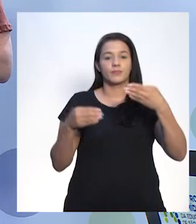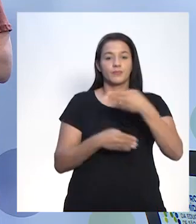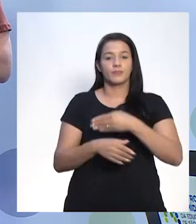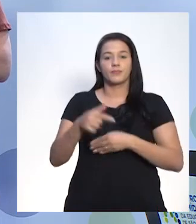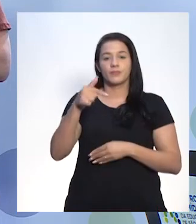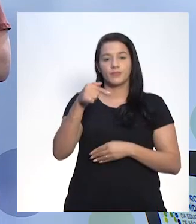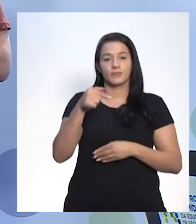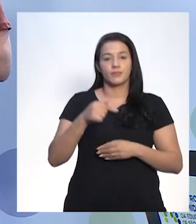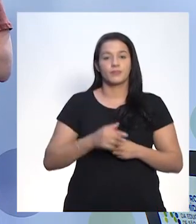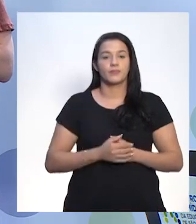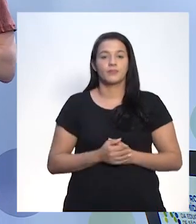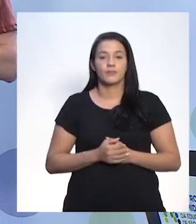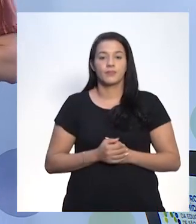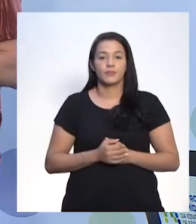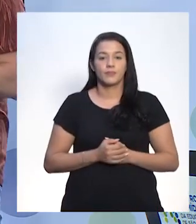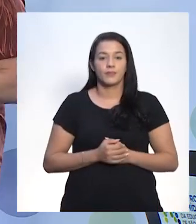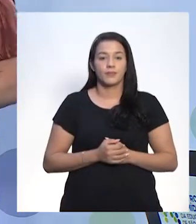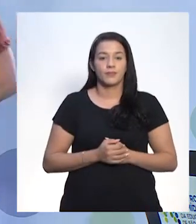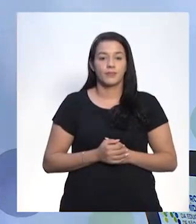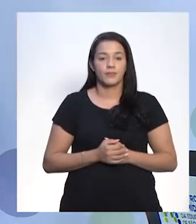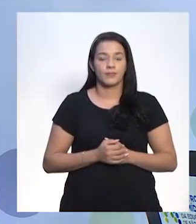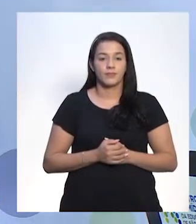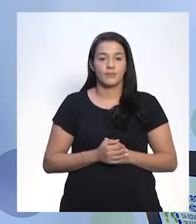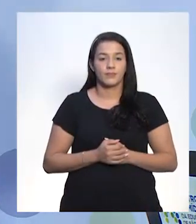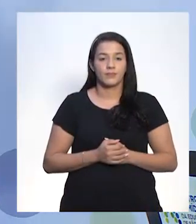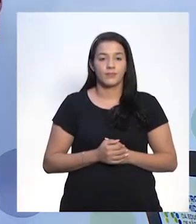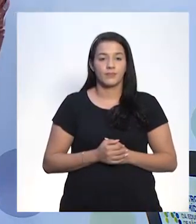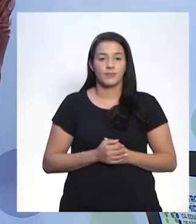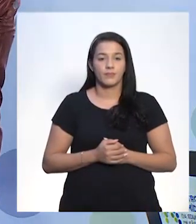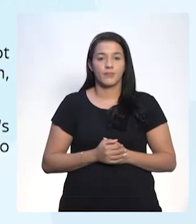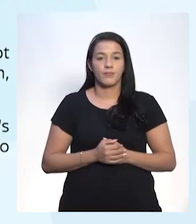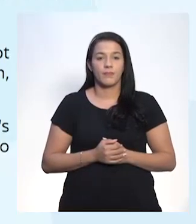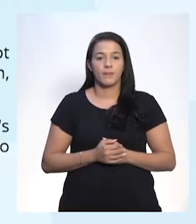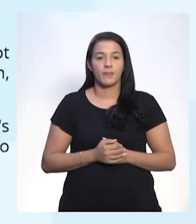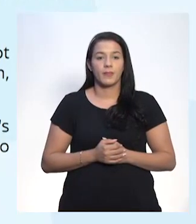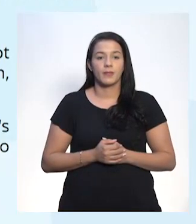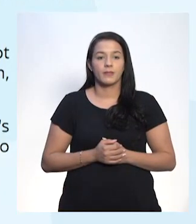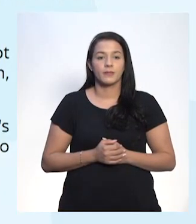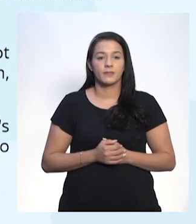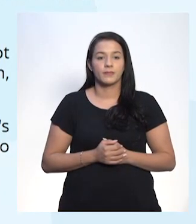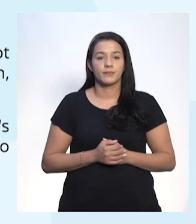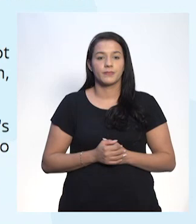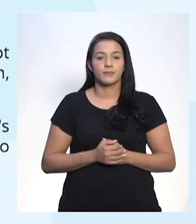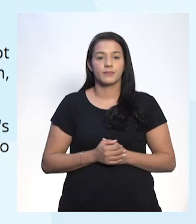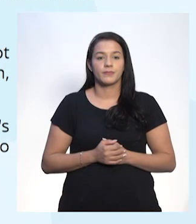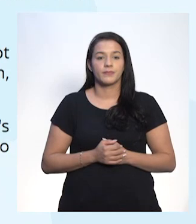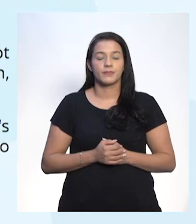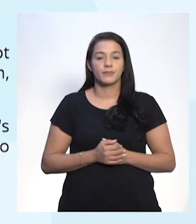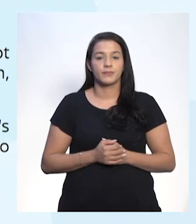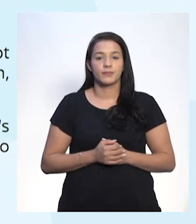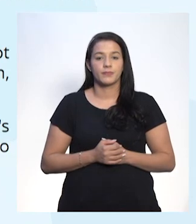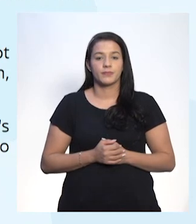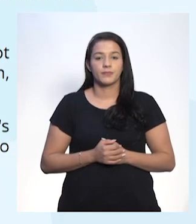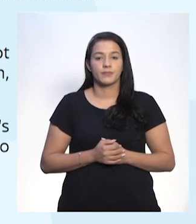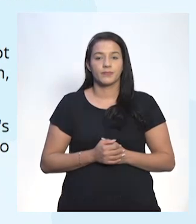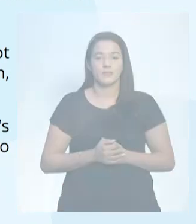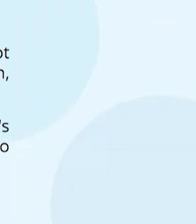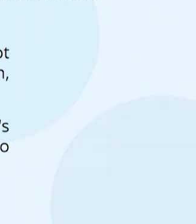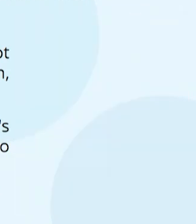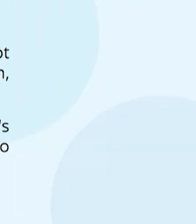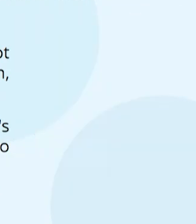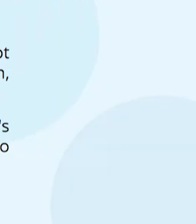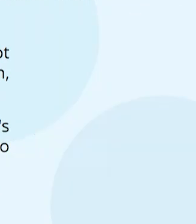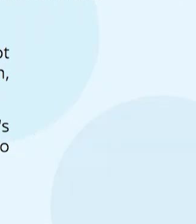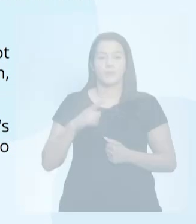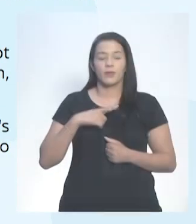acho, 7. né? 7, vamos lá. 7. Isso, vamos lá. Solar energy has benefits and some limitations.